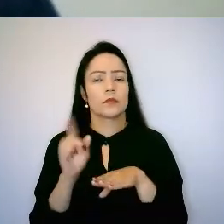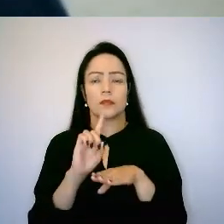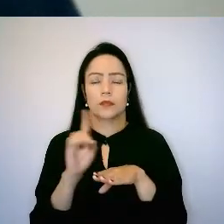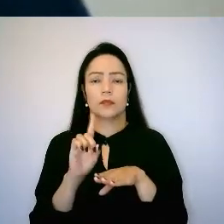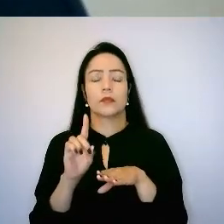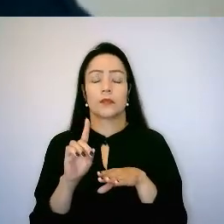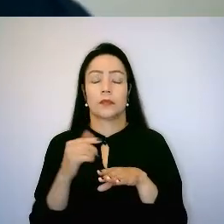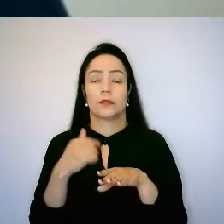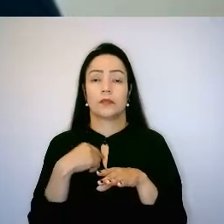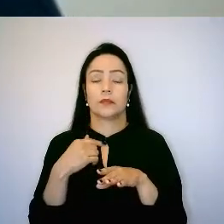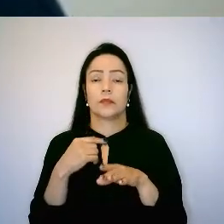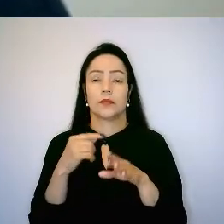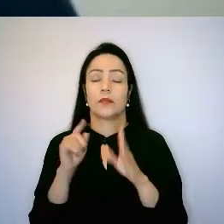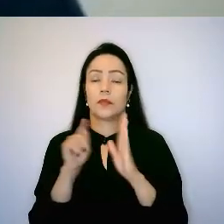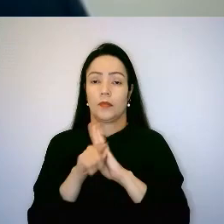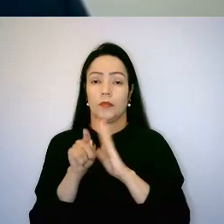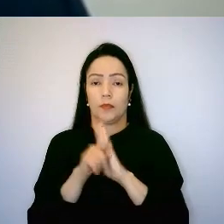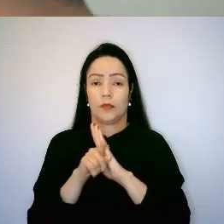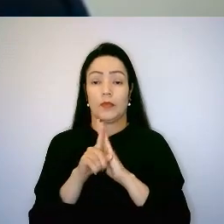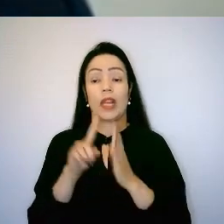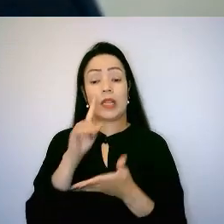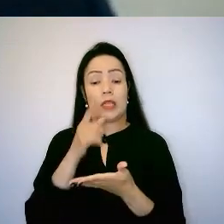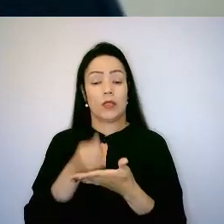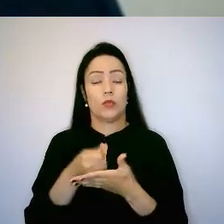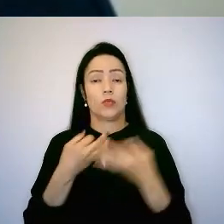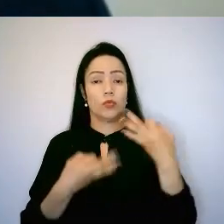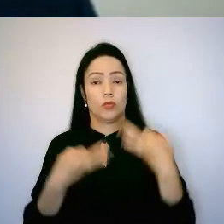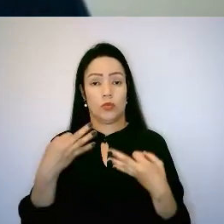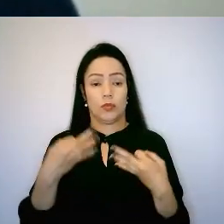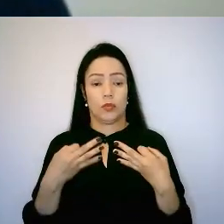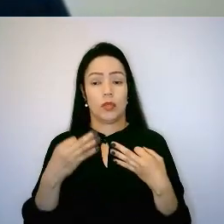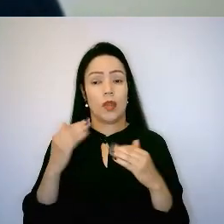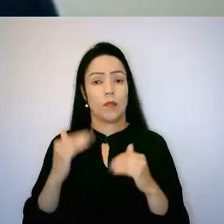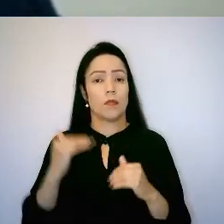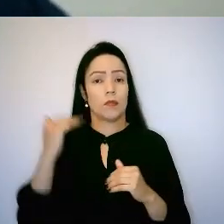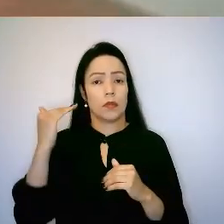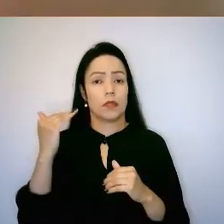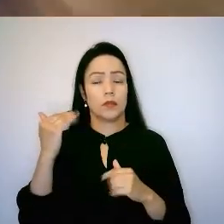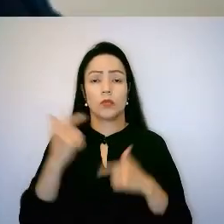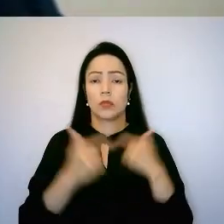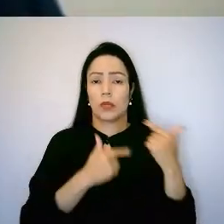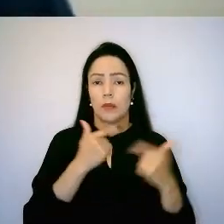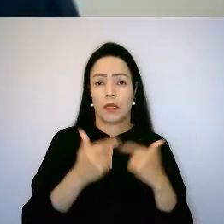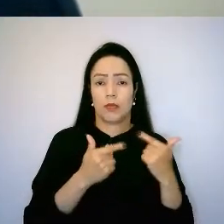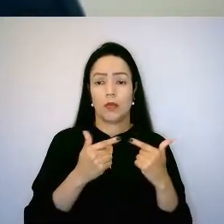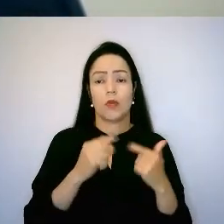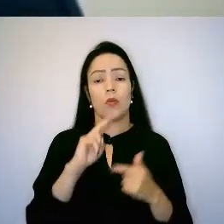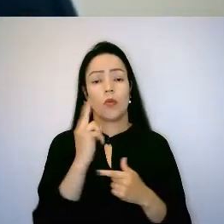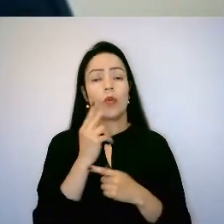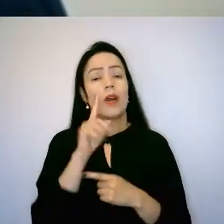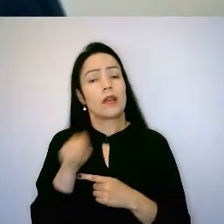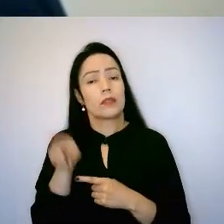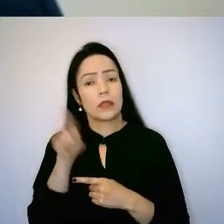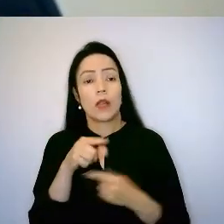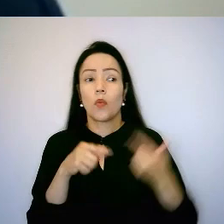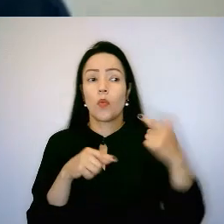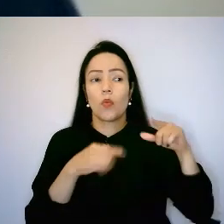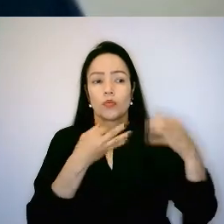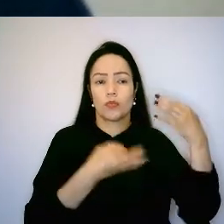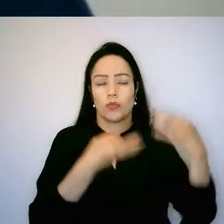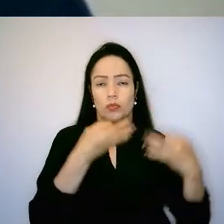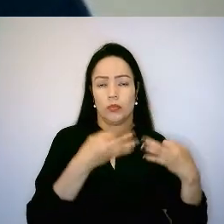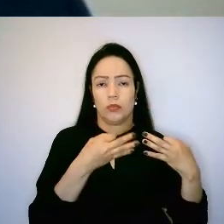questão a decisão de um juiz possui autonomia funcional ou pode ser cancelada por outro sem fundamentação